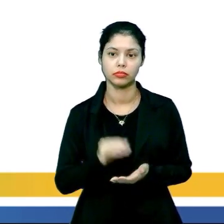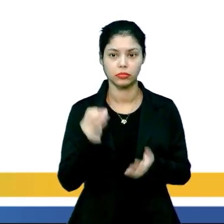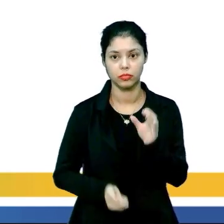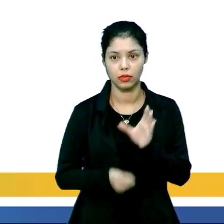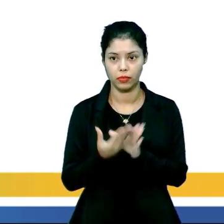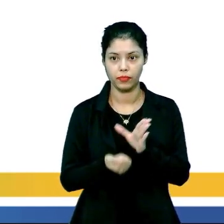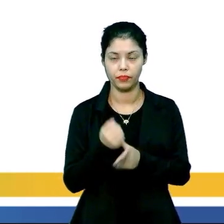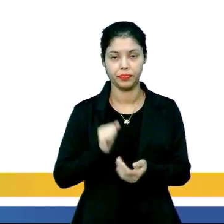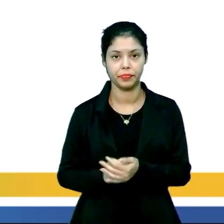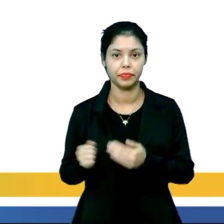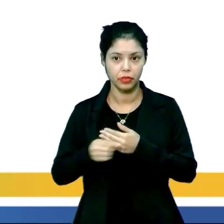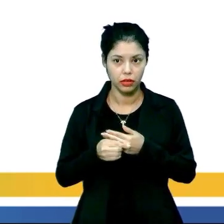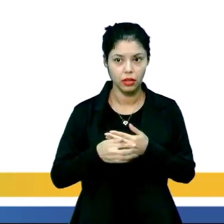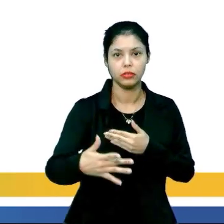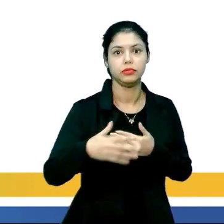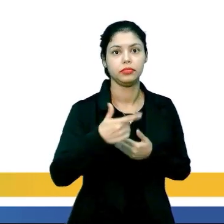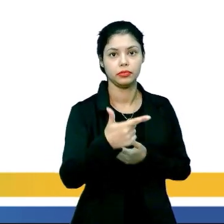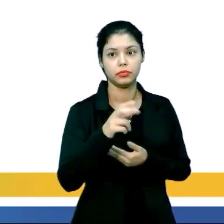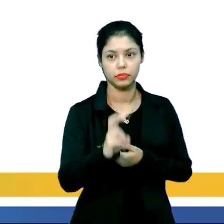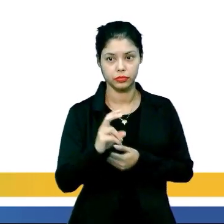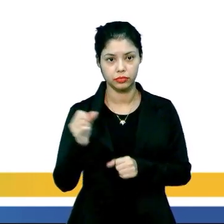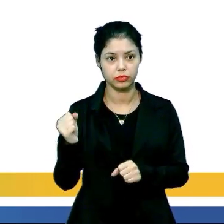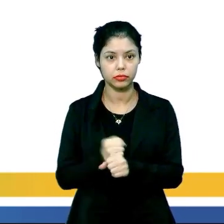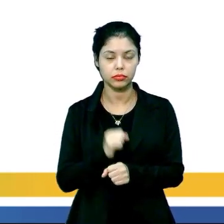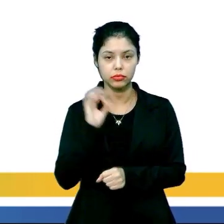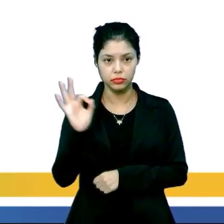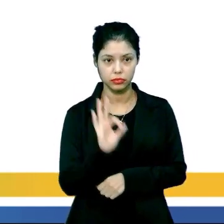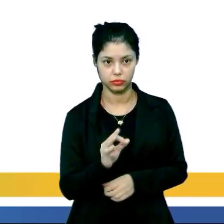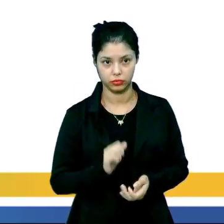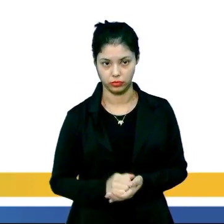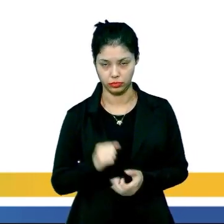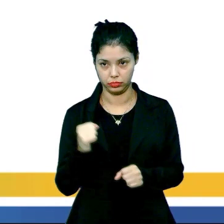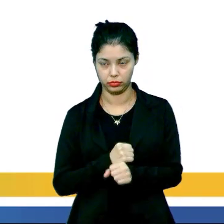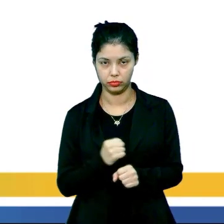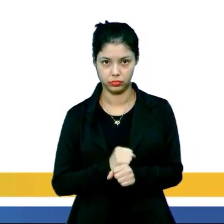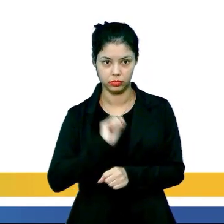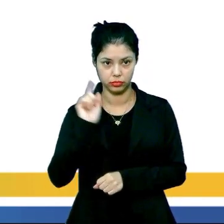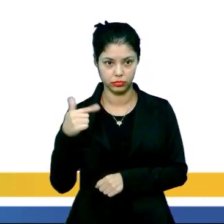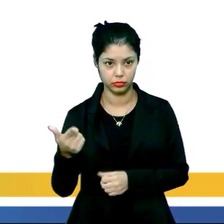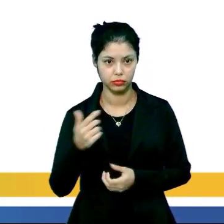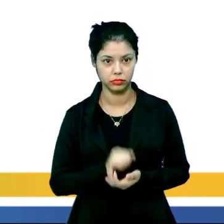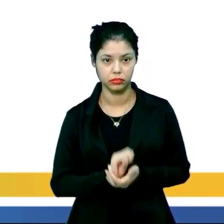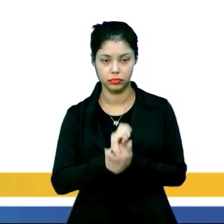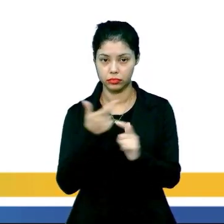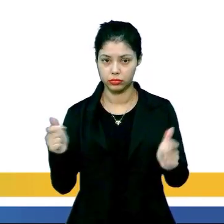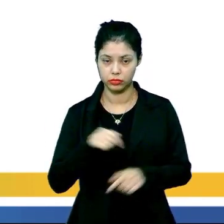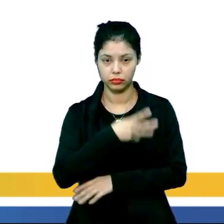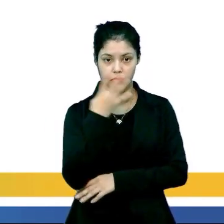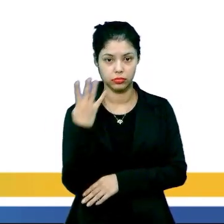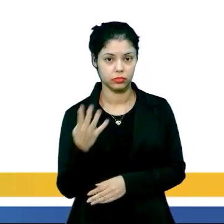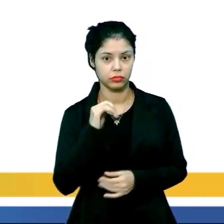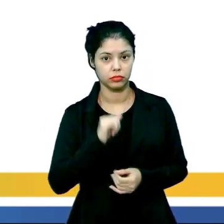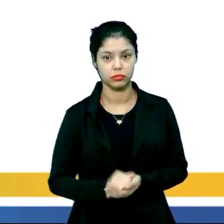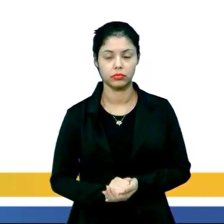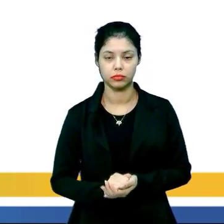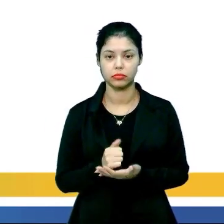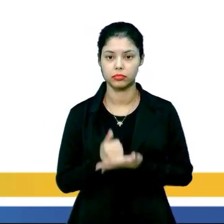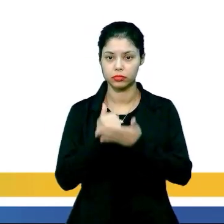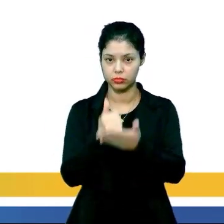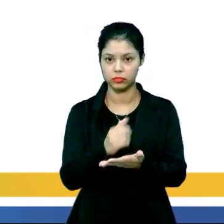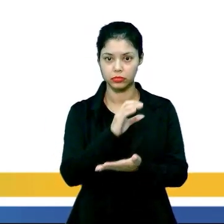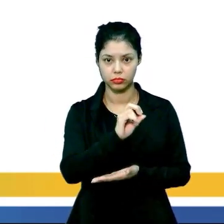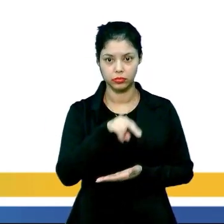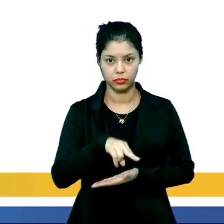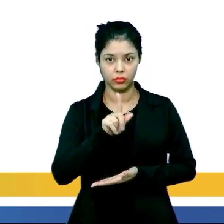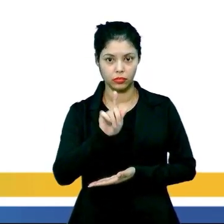excedente de produção ultrapassou em 25% o do ano anterior. O aumento na quantidade de brinquedos doados